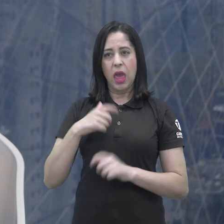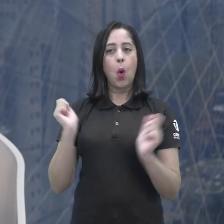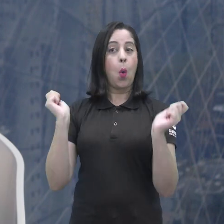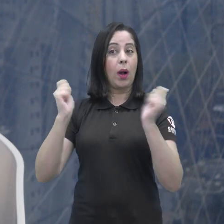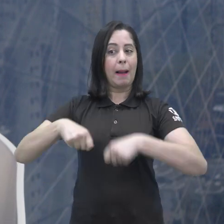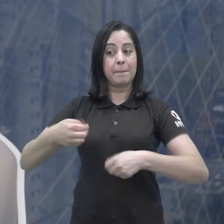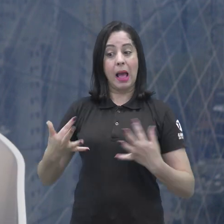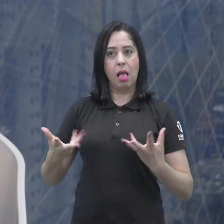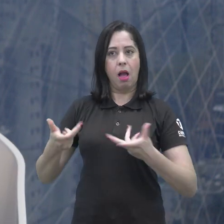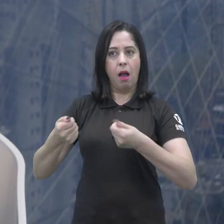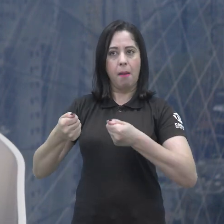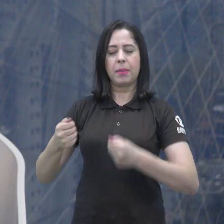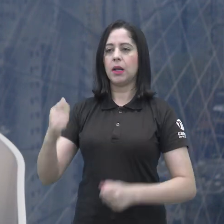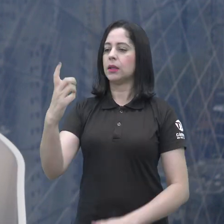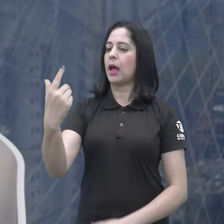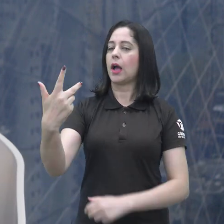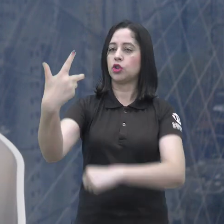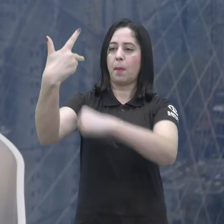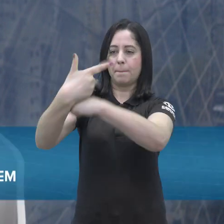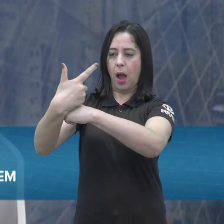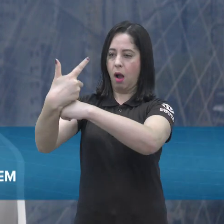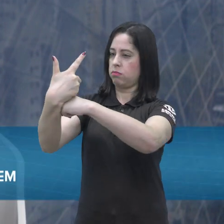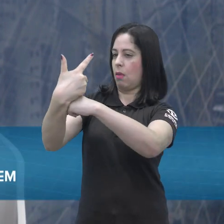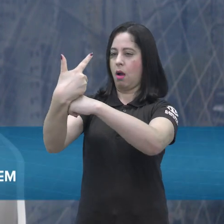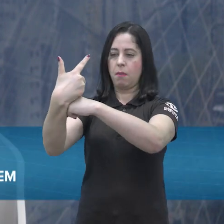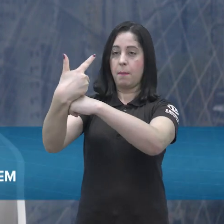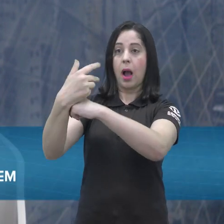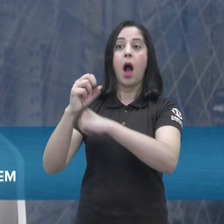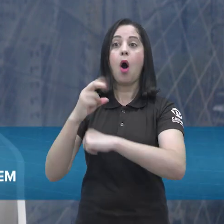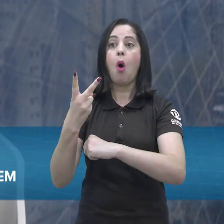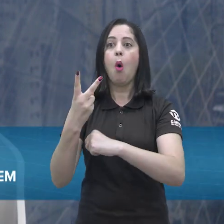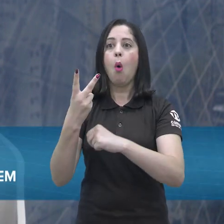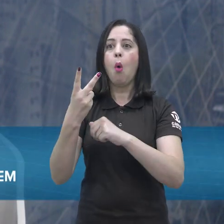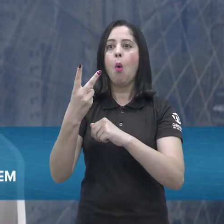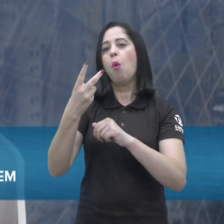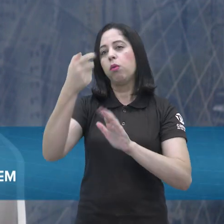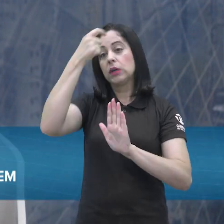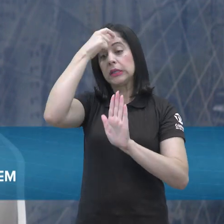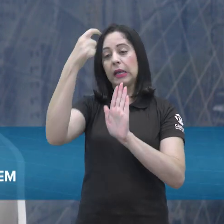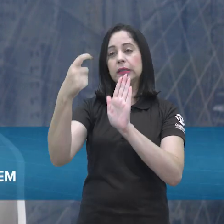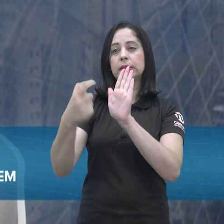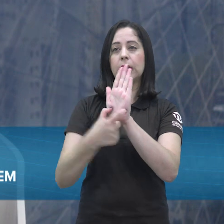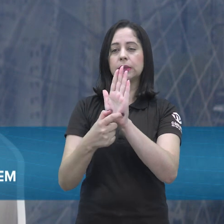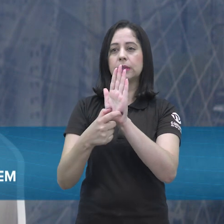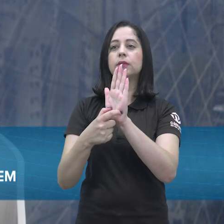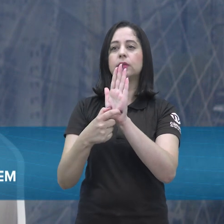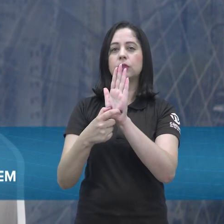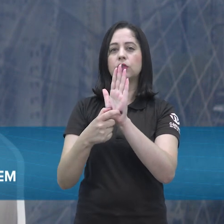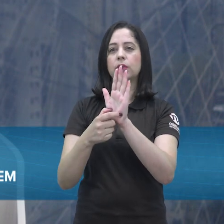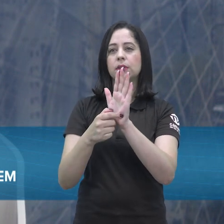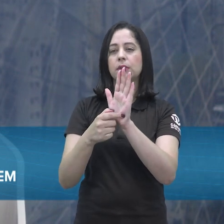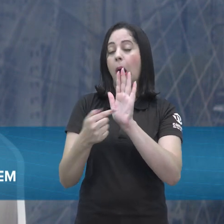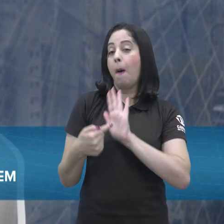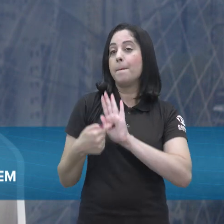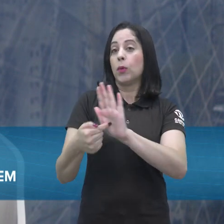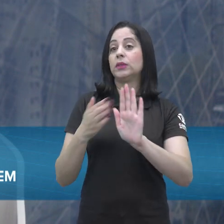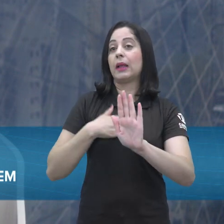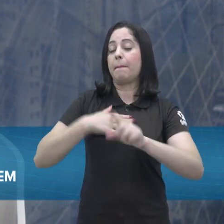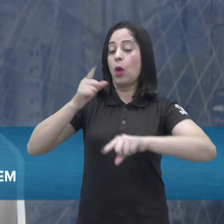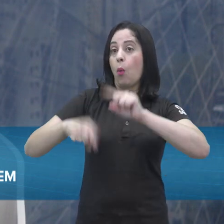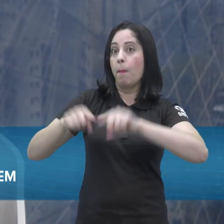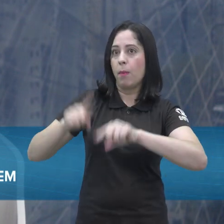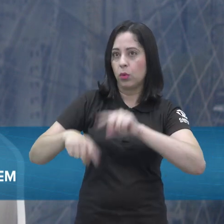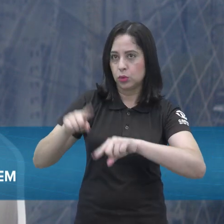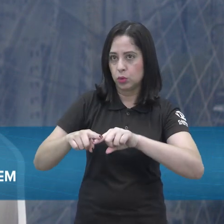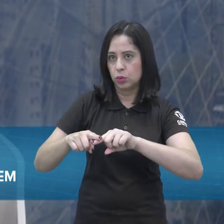câmera, eu consigo utilizar uma inteligência artificial para produzir vídeos, imagens que mostrem o meu produto, que posicionem a minha empresa